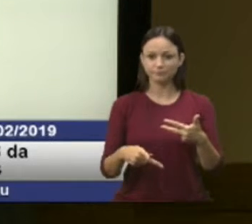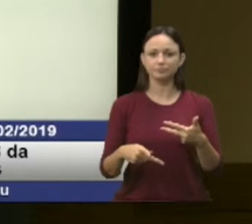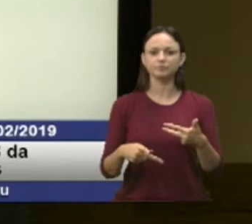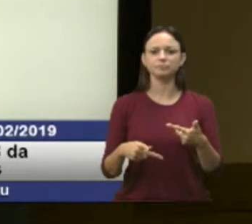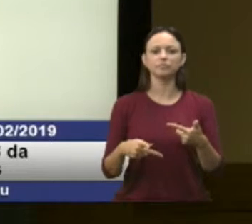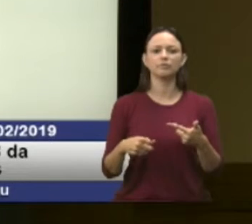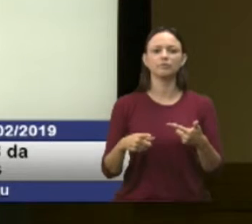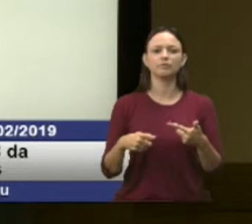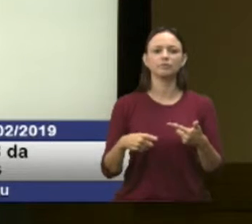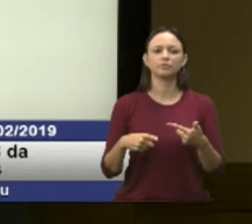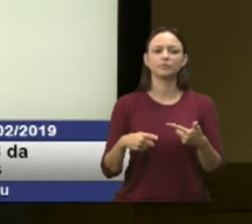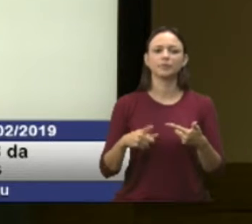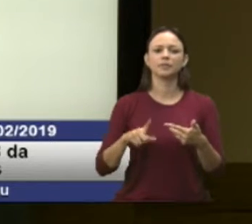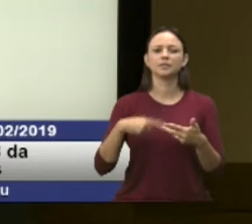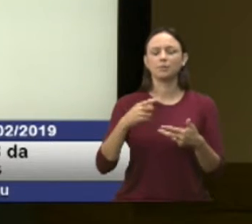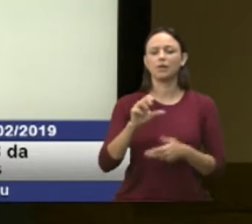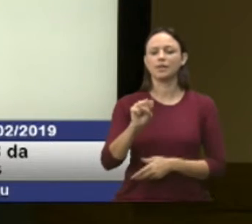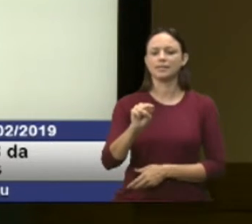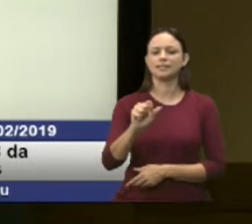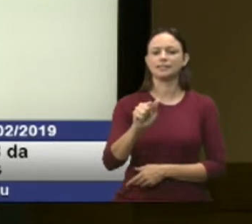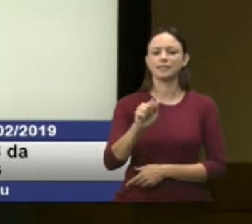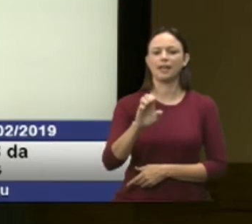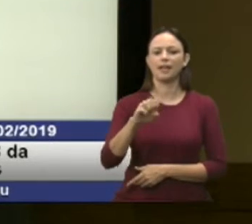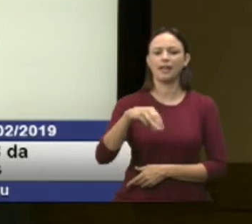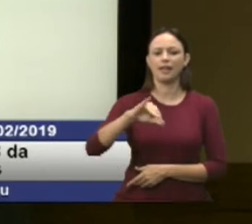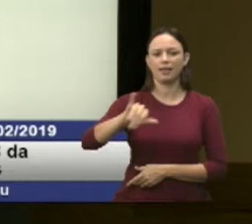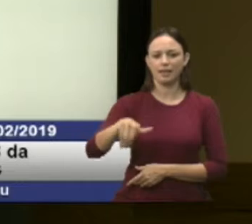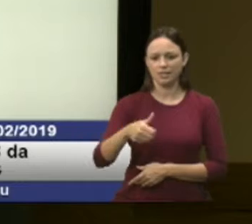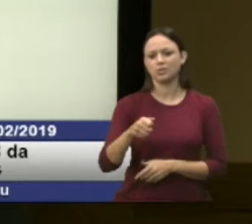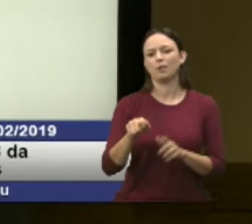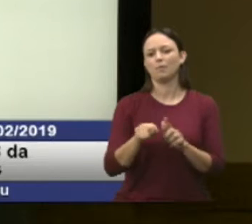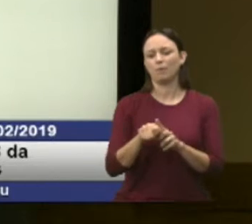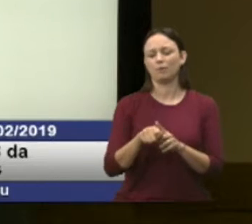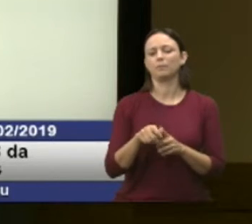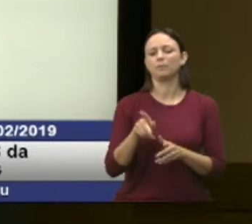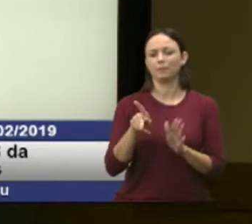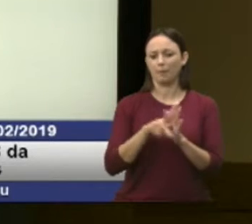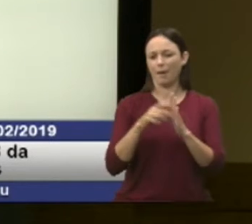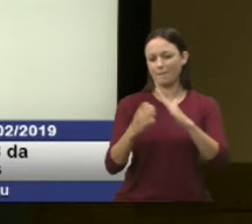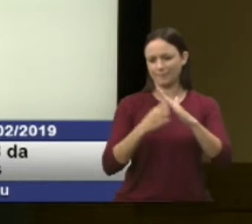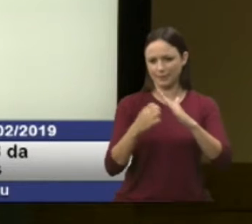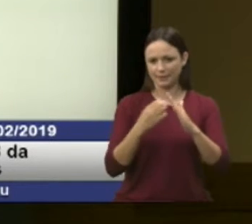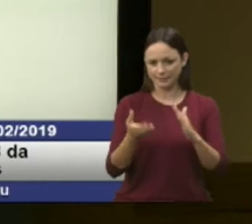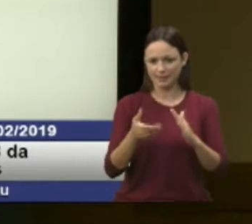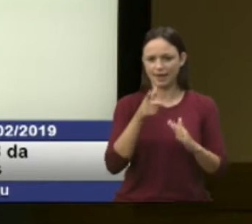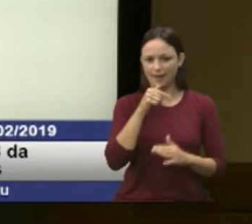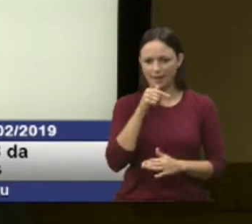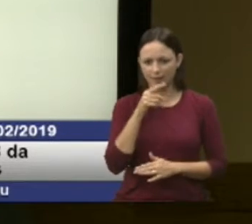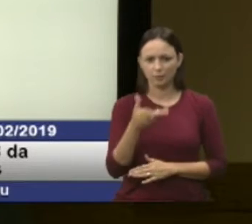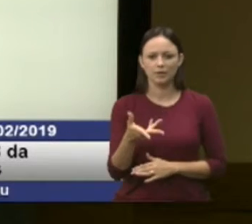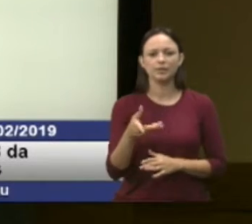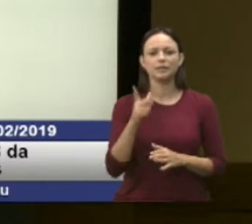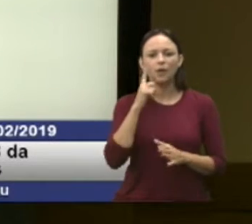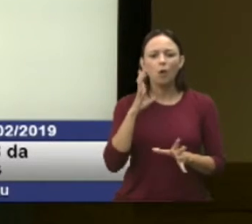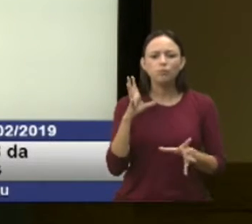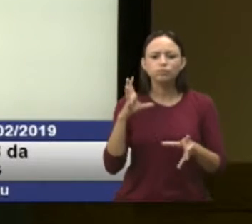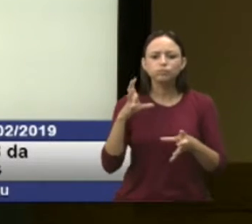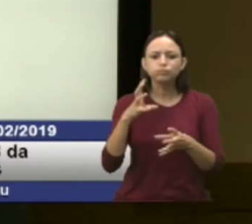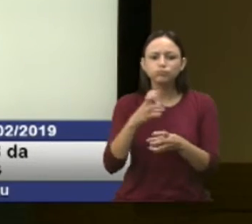e o Saenja, agência reguladora. Então, dentro do montante aqui, né, a gente